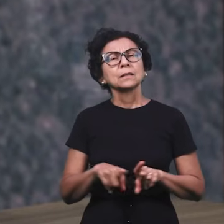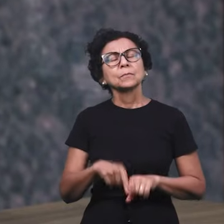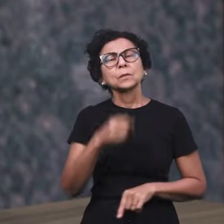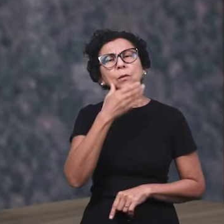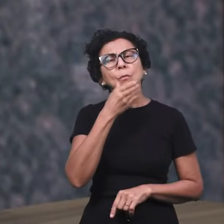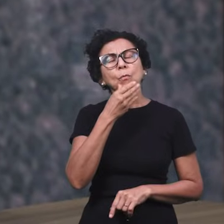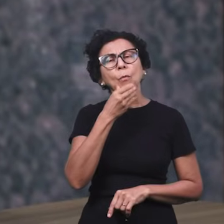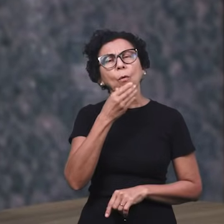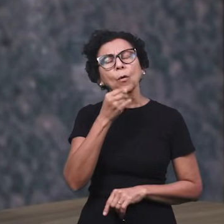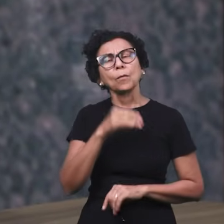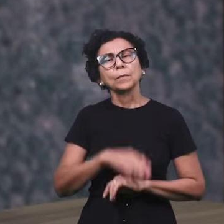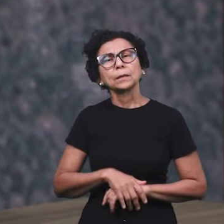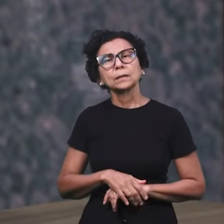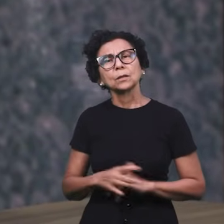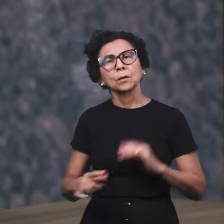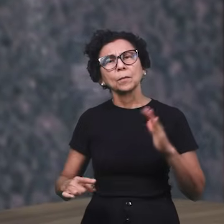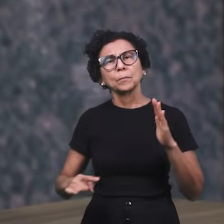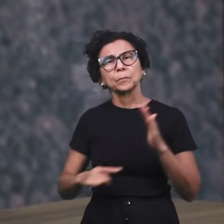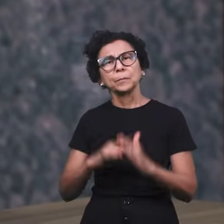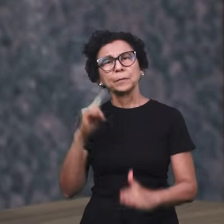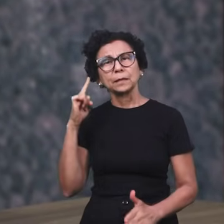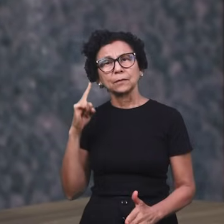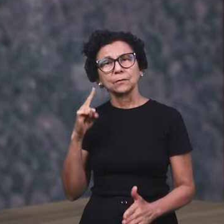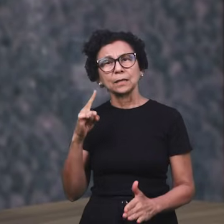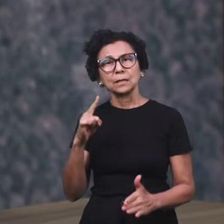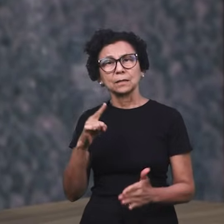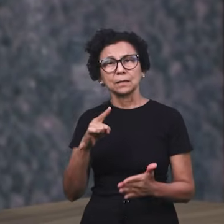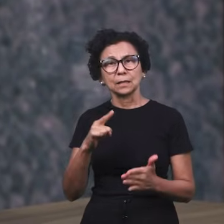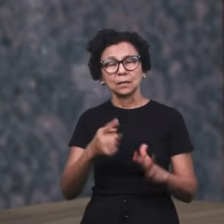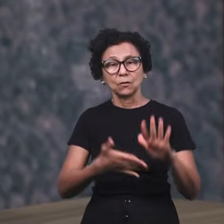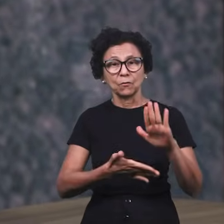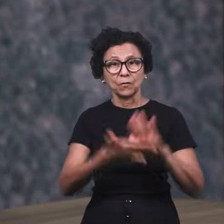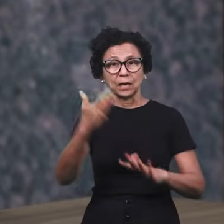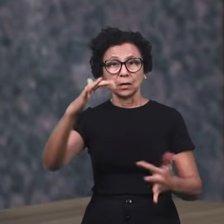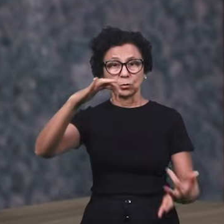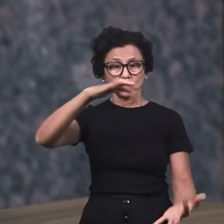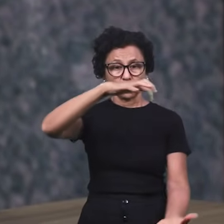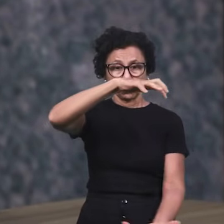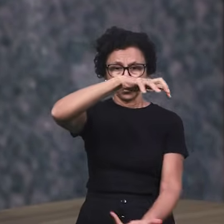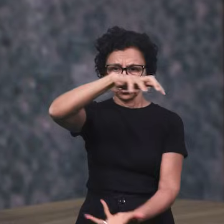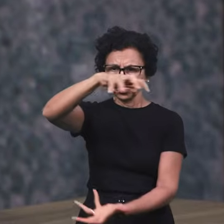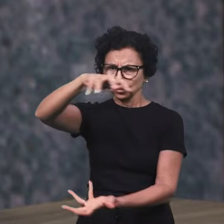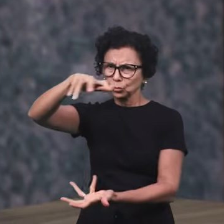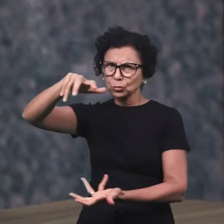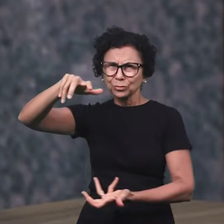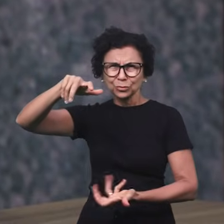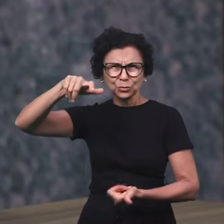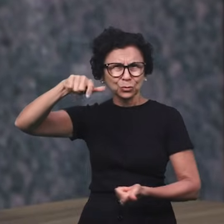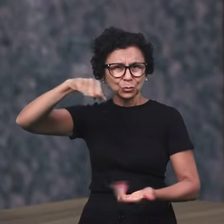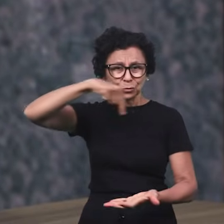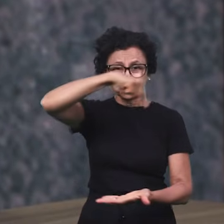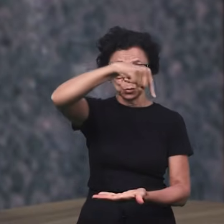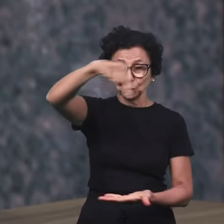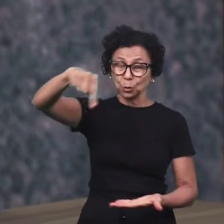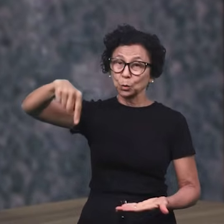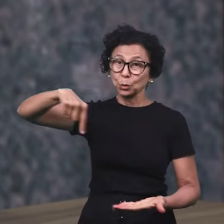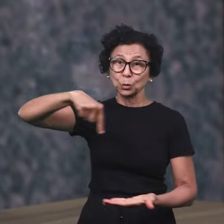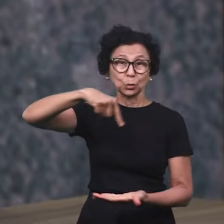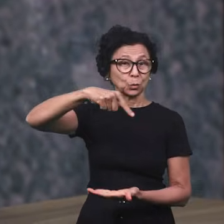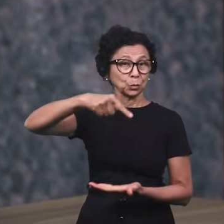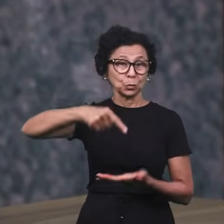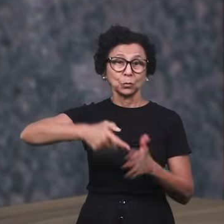Magalhães, foi a primeira viagem que deu a volta ao redor do planeta, uma viagem muito longa, durou muito tempo,